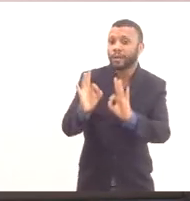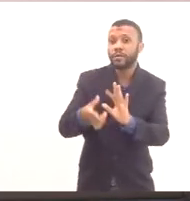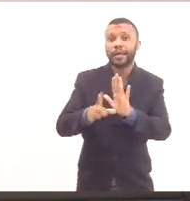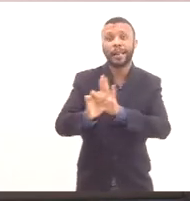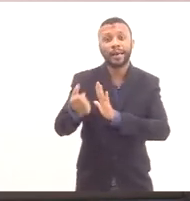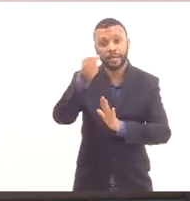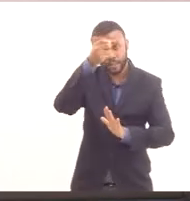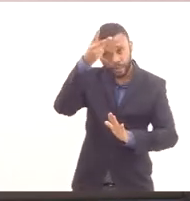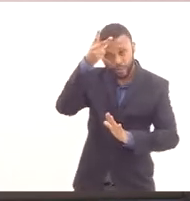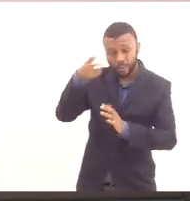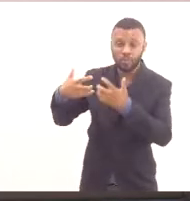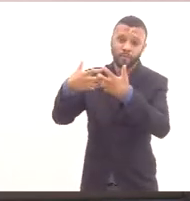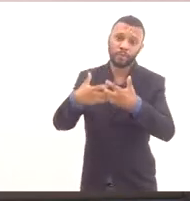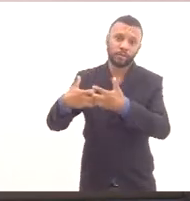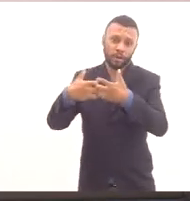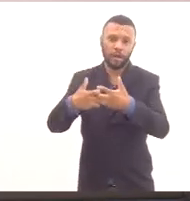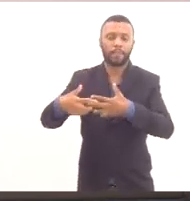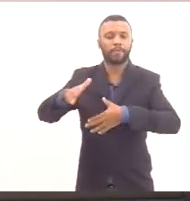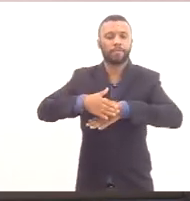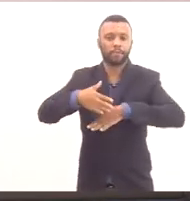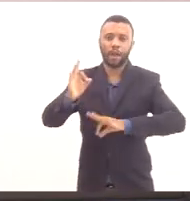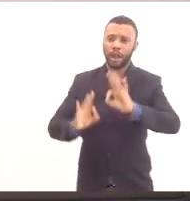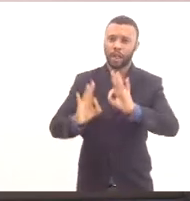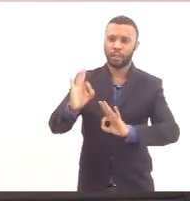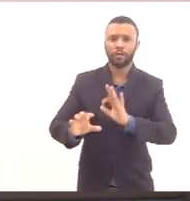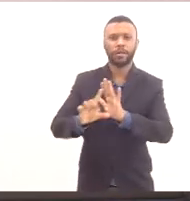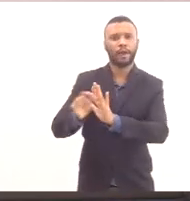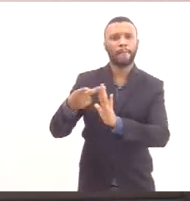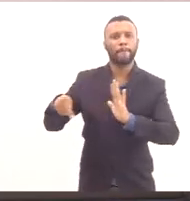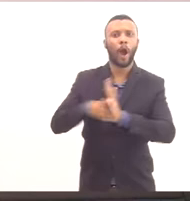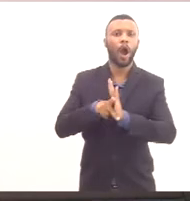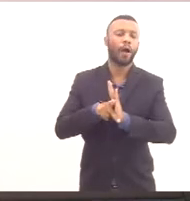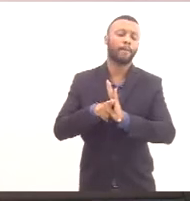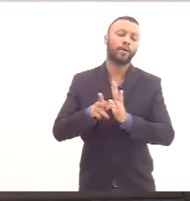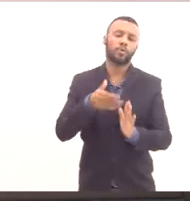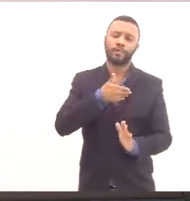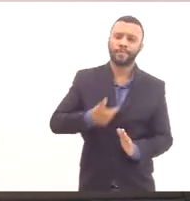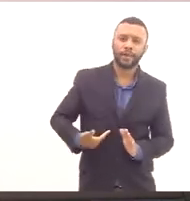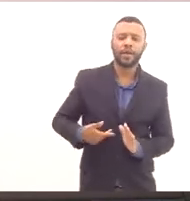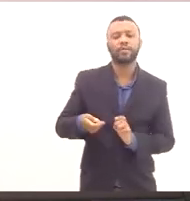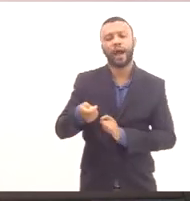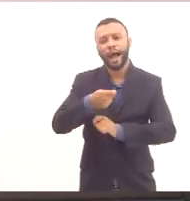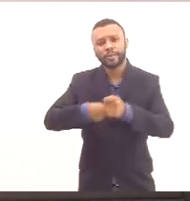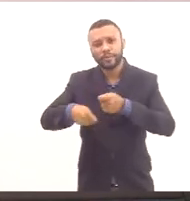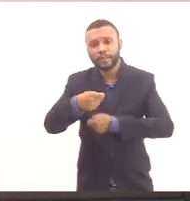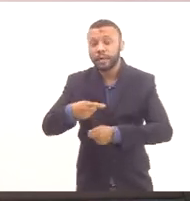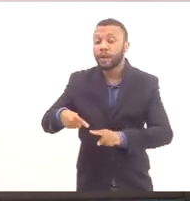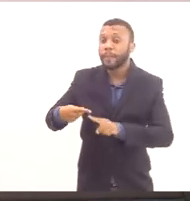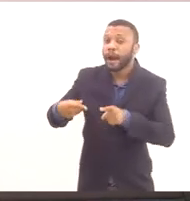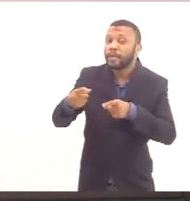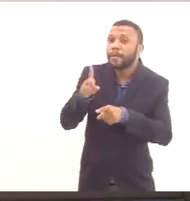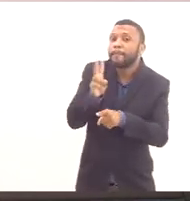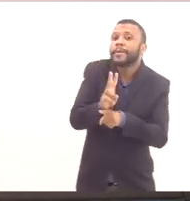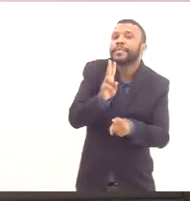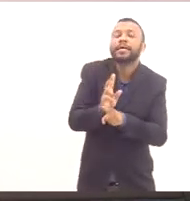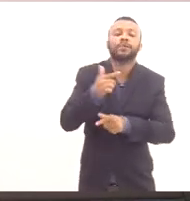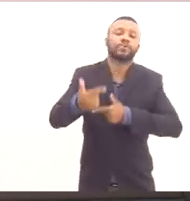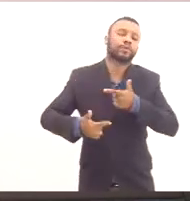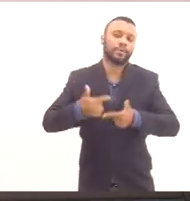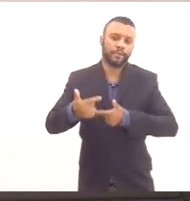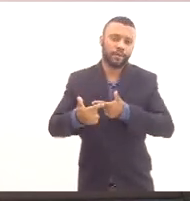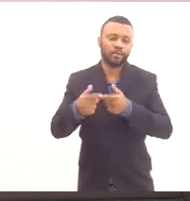própria lei orgânica alto legislação elaboração de leis própolis de autogoverno escolha de governantes alta administração e prestação de próprio serviços